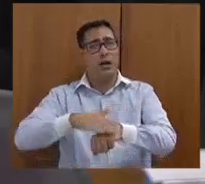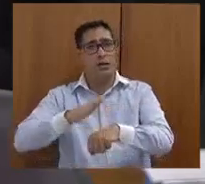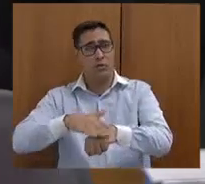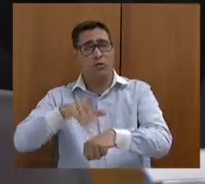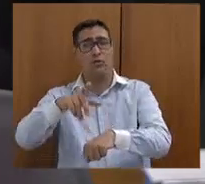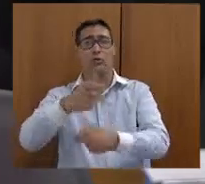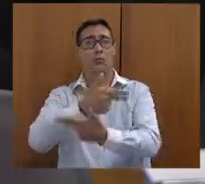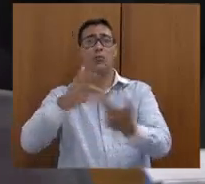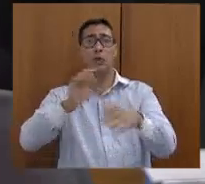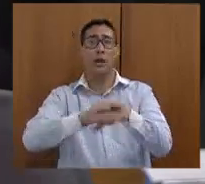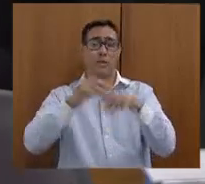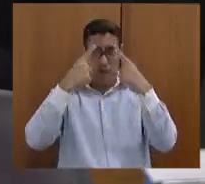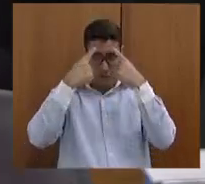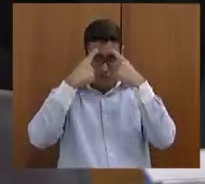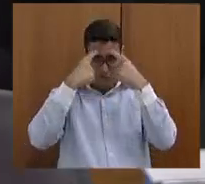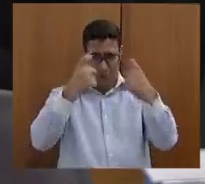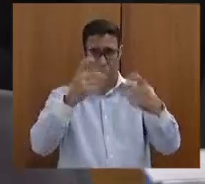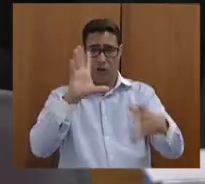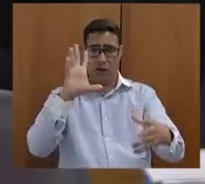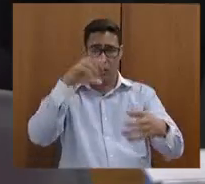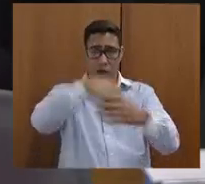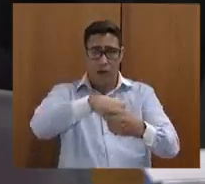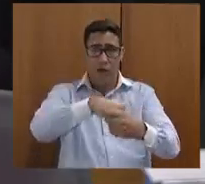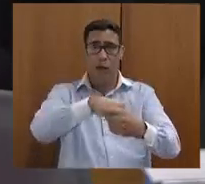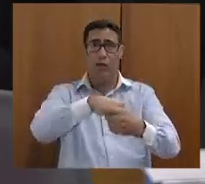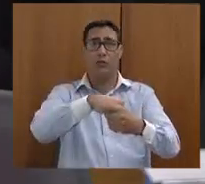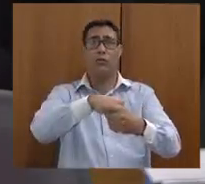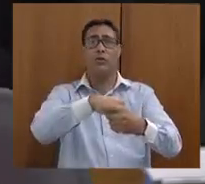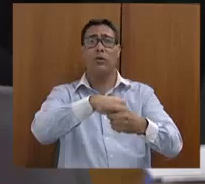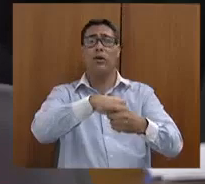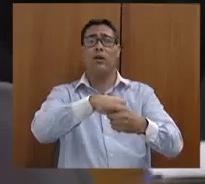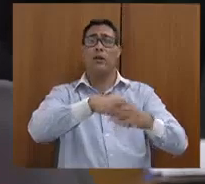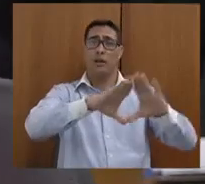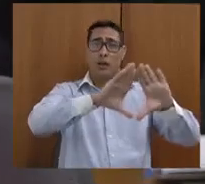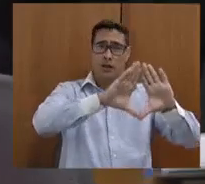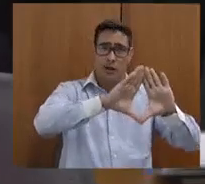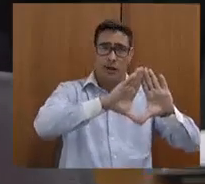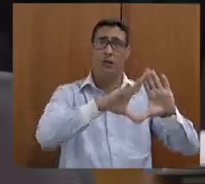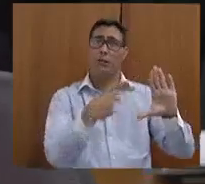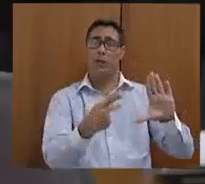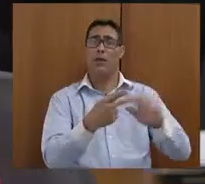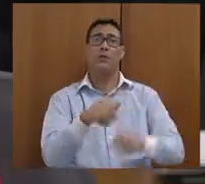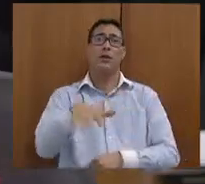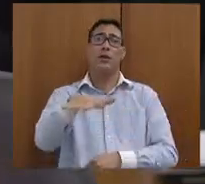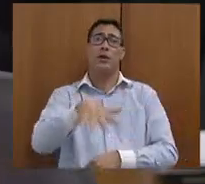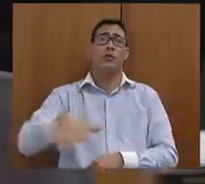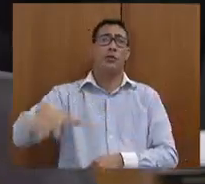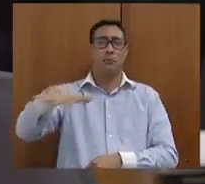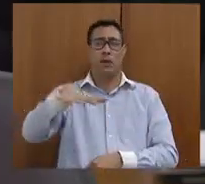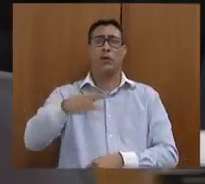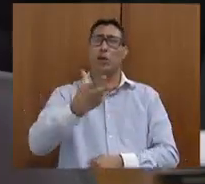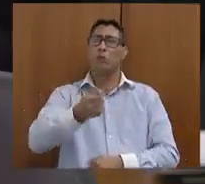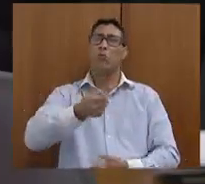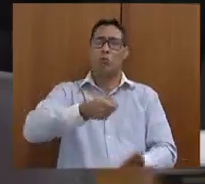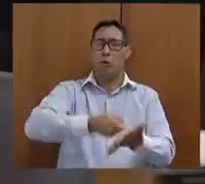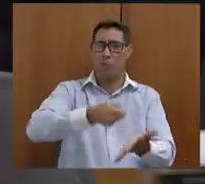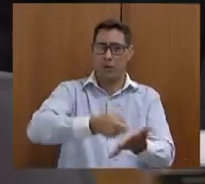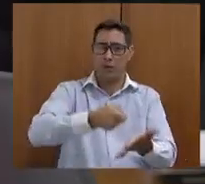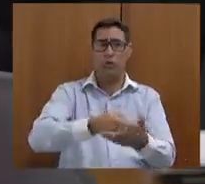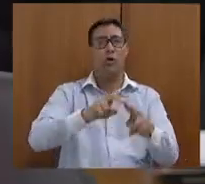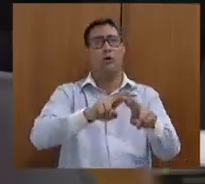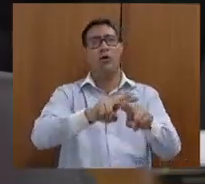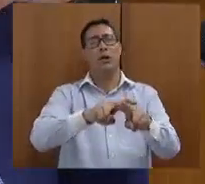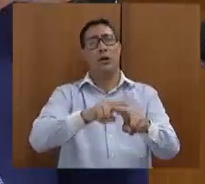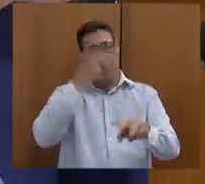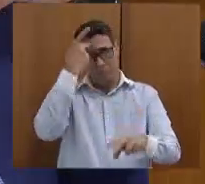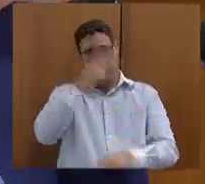a violência ela tá muito presente dentro da Assembleia Legislativa porque um espaço ainda muito apreço para as mulheres para os